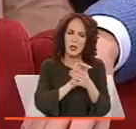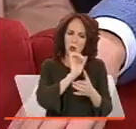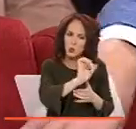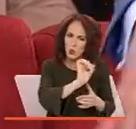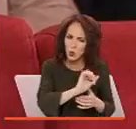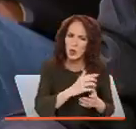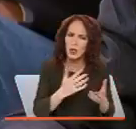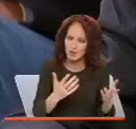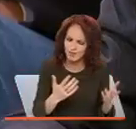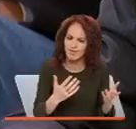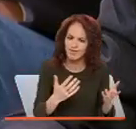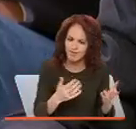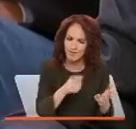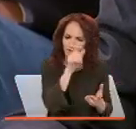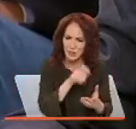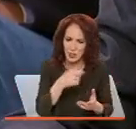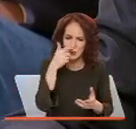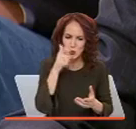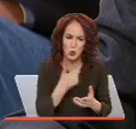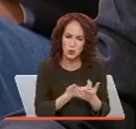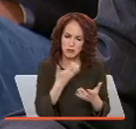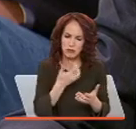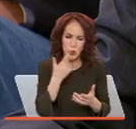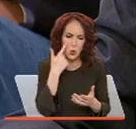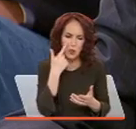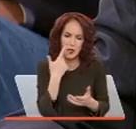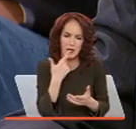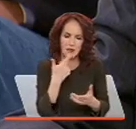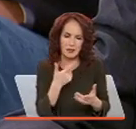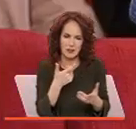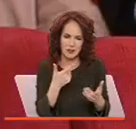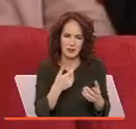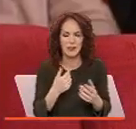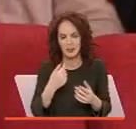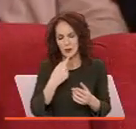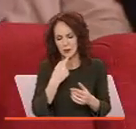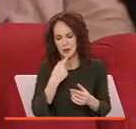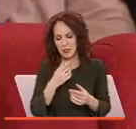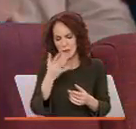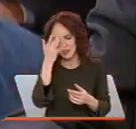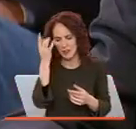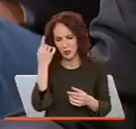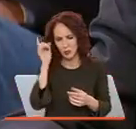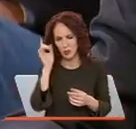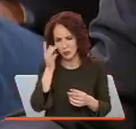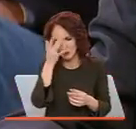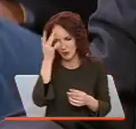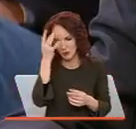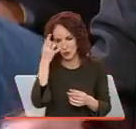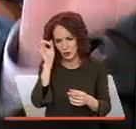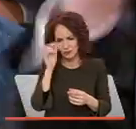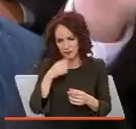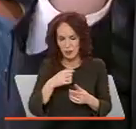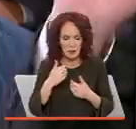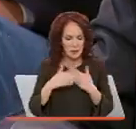complicado. Eu reconheço que não foi dada a personagem, pública e política que o senhor é. Eu reconheço que não foi fácil. Mas